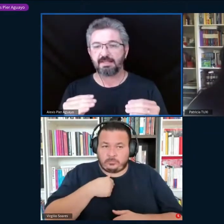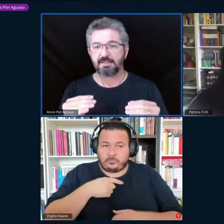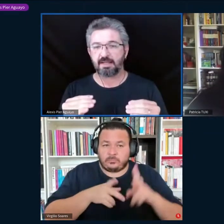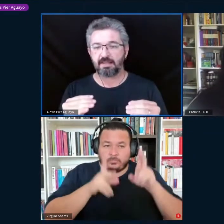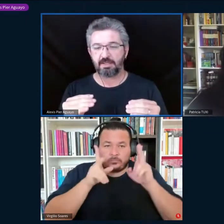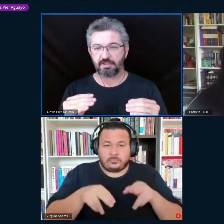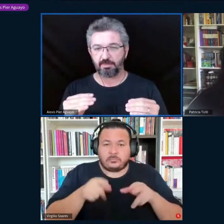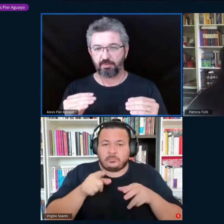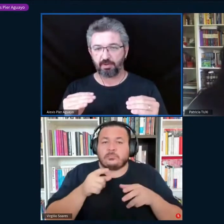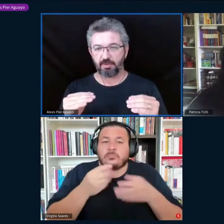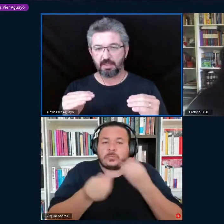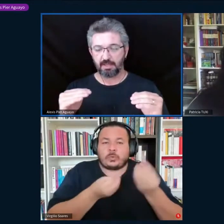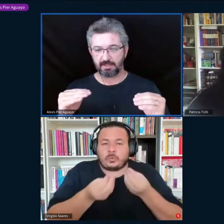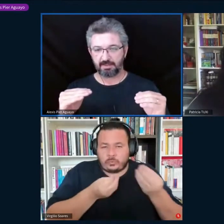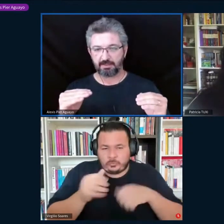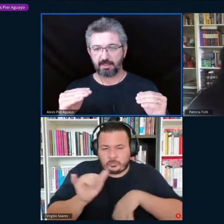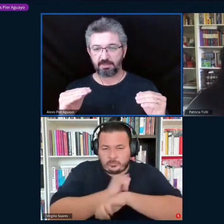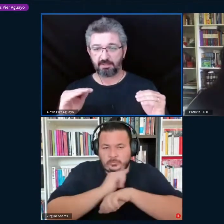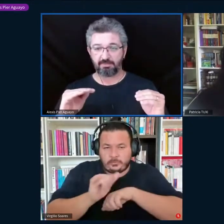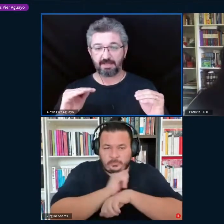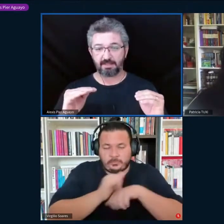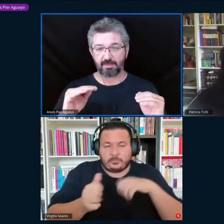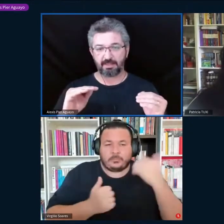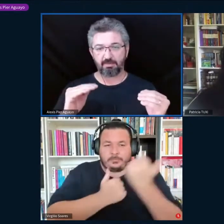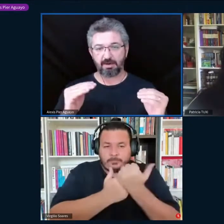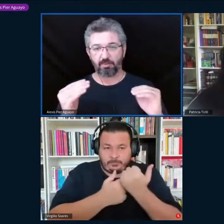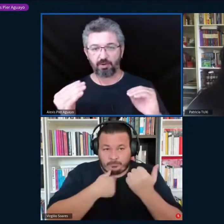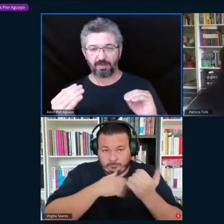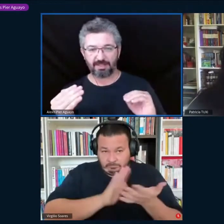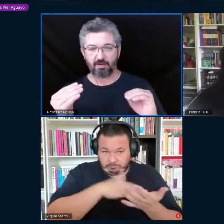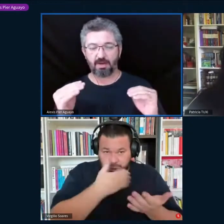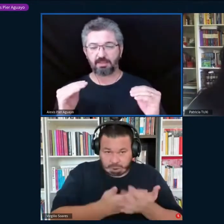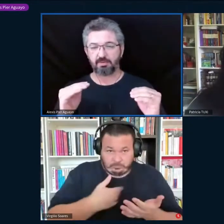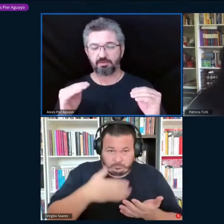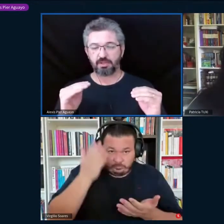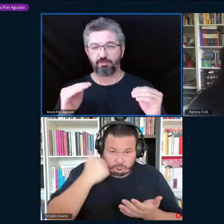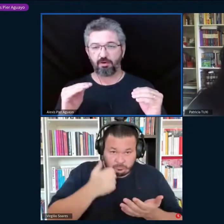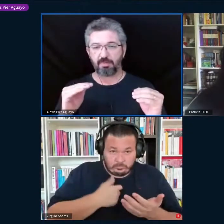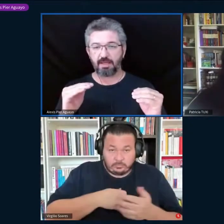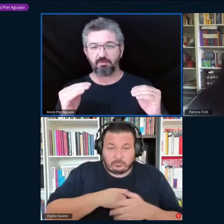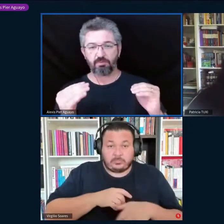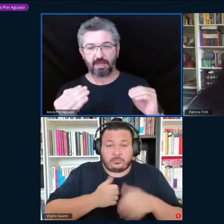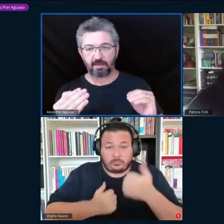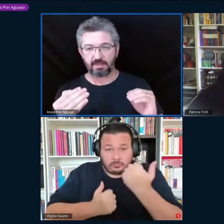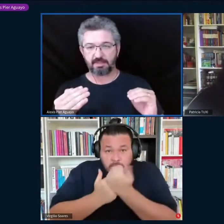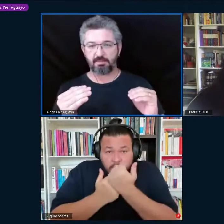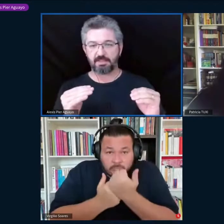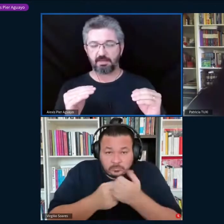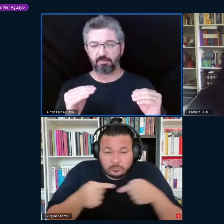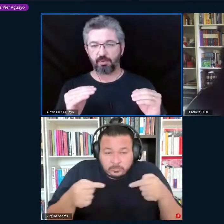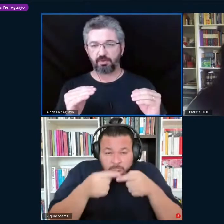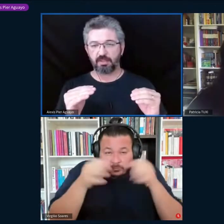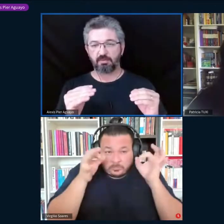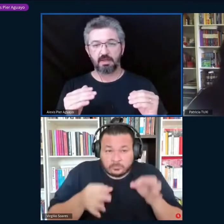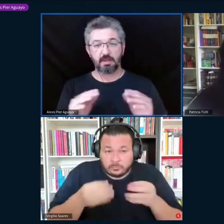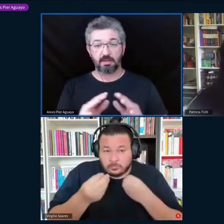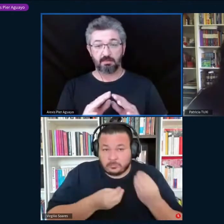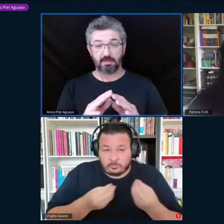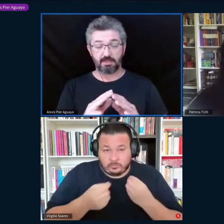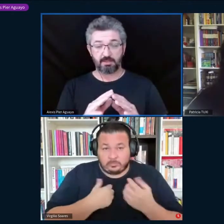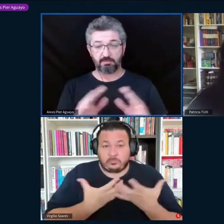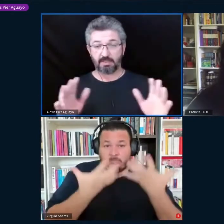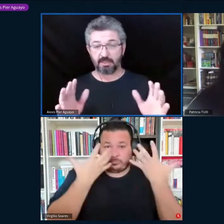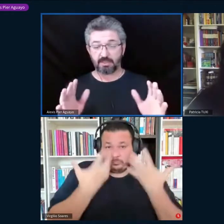como se vai dar essa estratégia de apoio. Esse intérprete, ele vai saber dar o apoio adequado, de que forma eu quero receber esse apoio ou